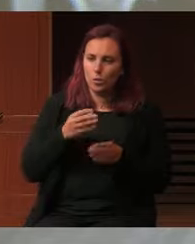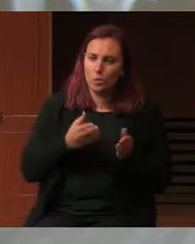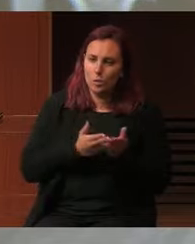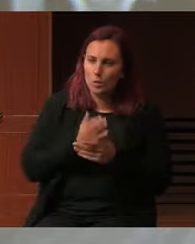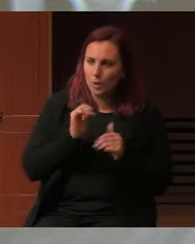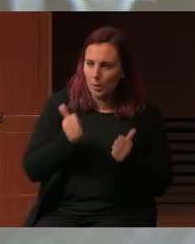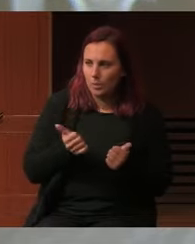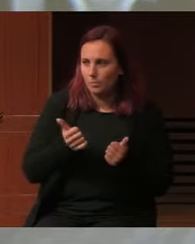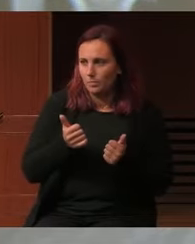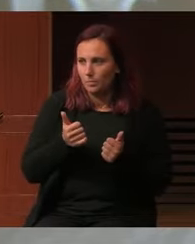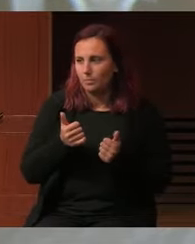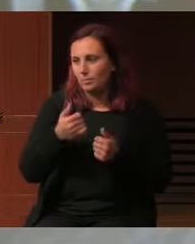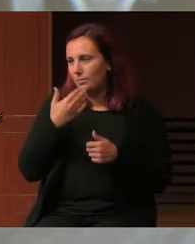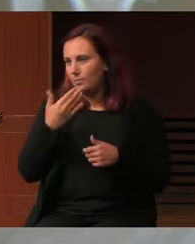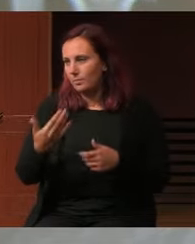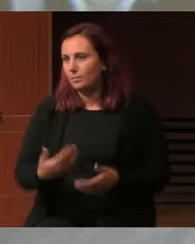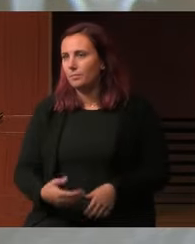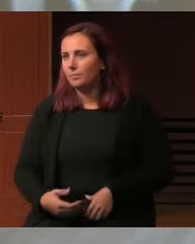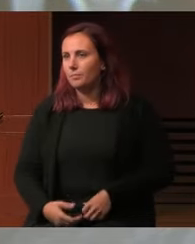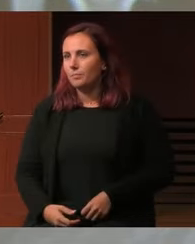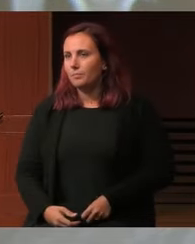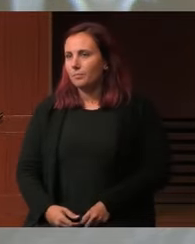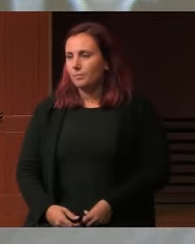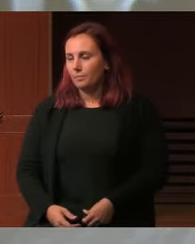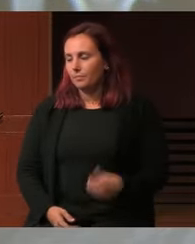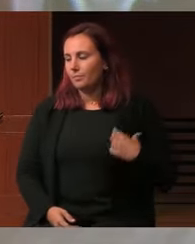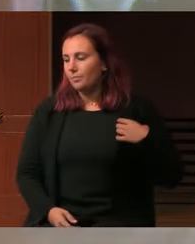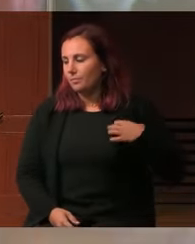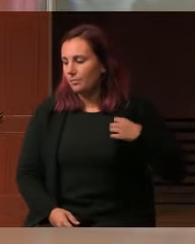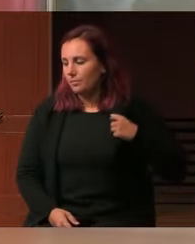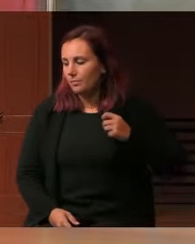iguais. Obrigada. Muito obrigada.